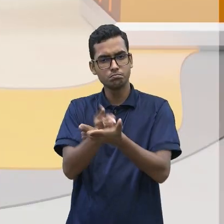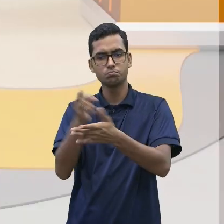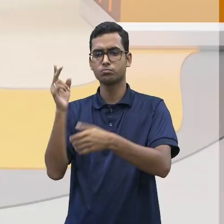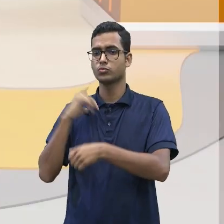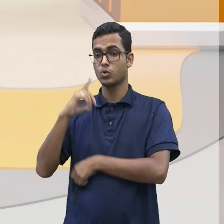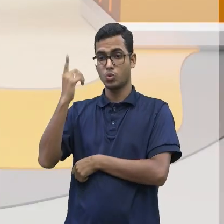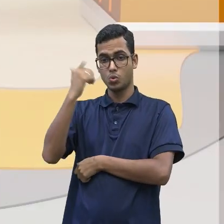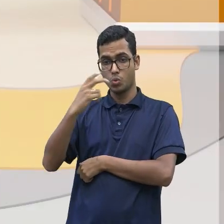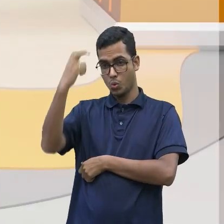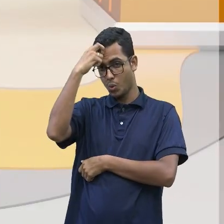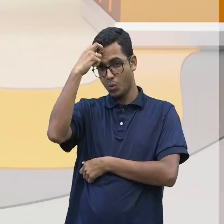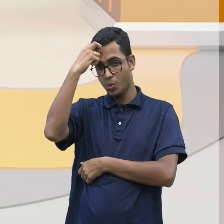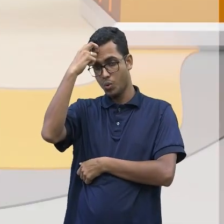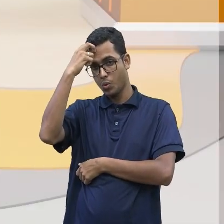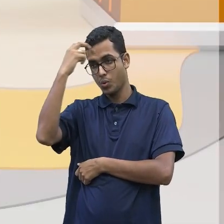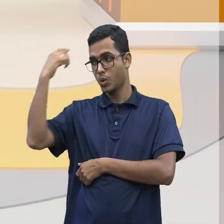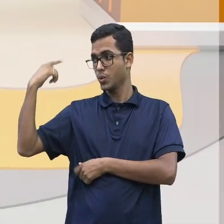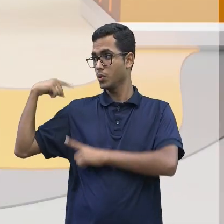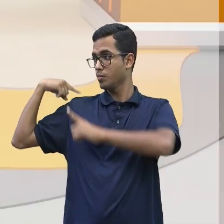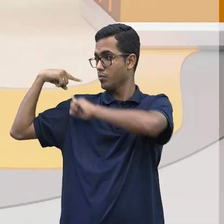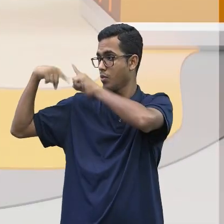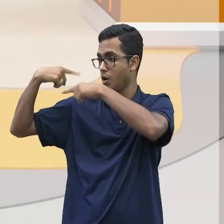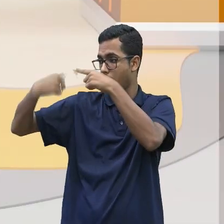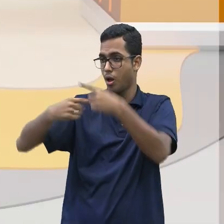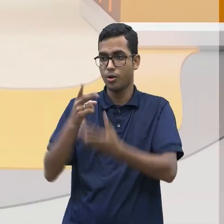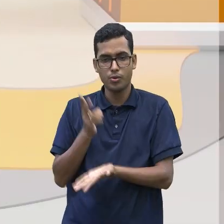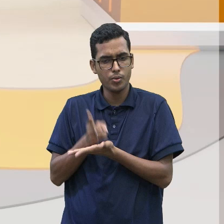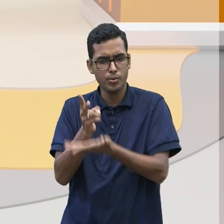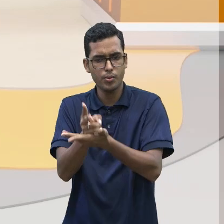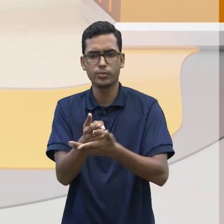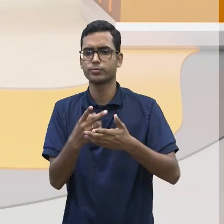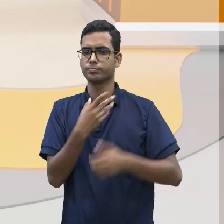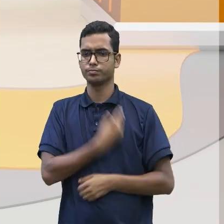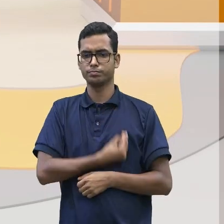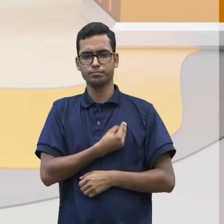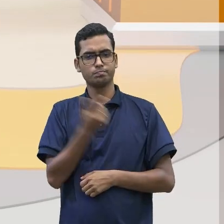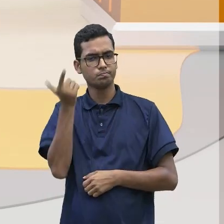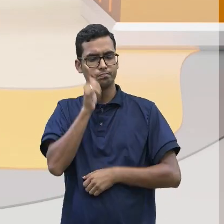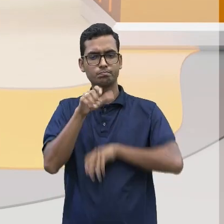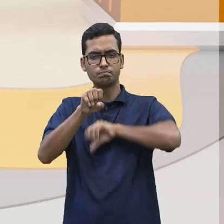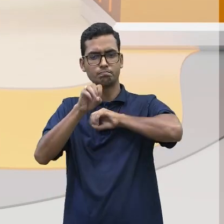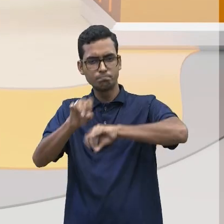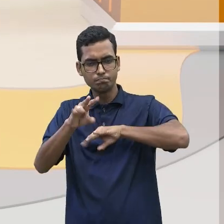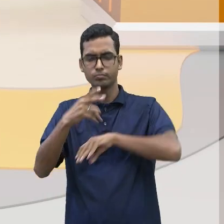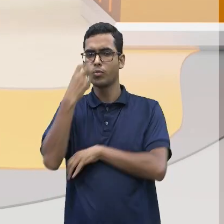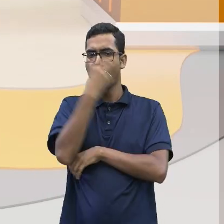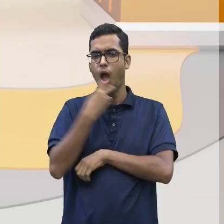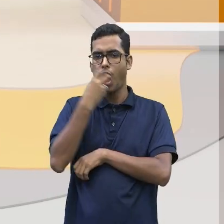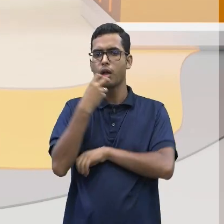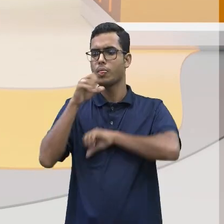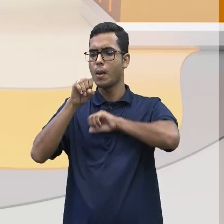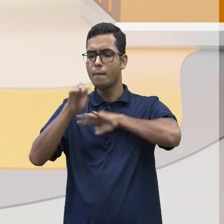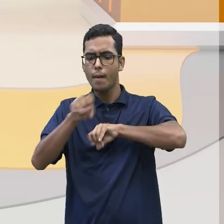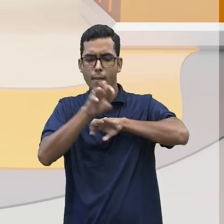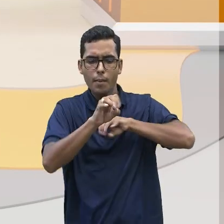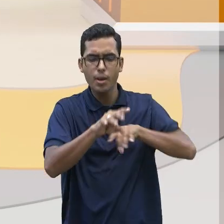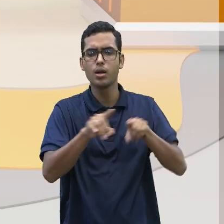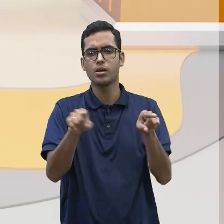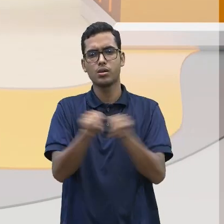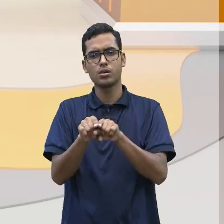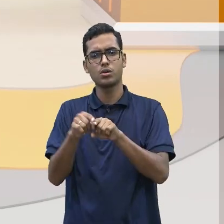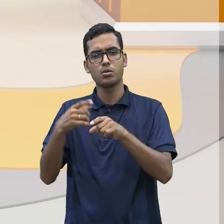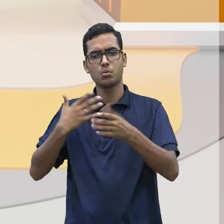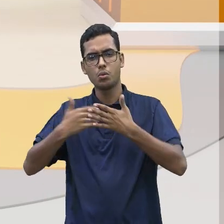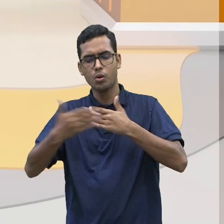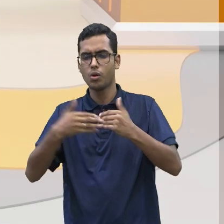cultura viva, manter a história, né, sendo transmitida oralmente ou por meio de qualquer outro